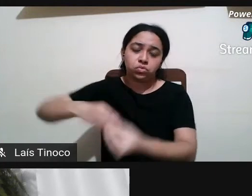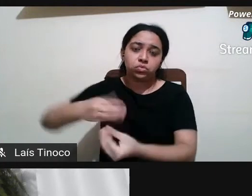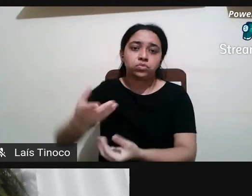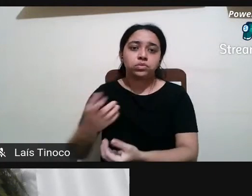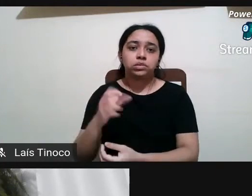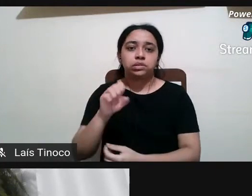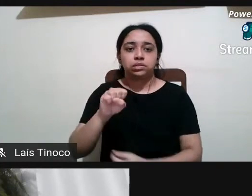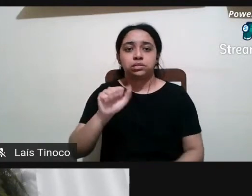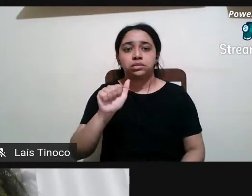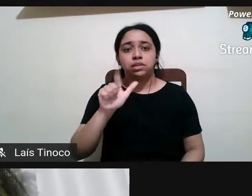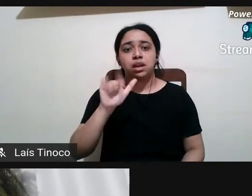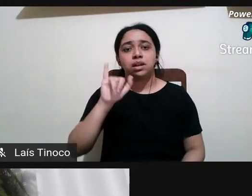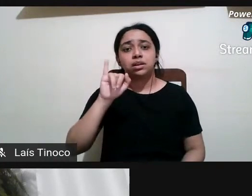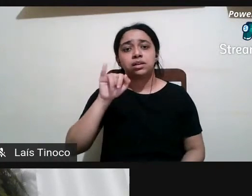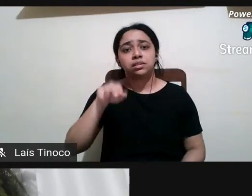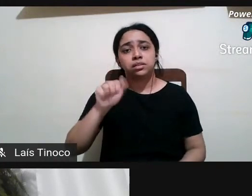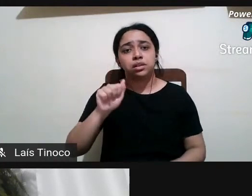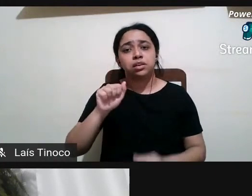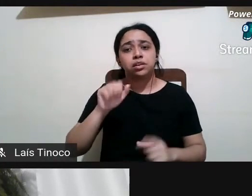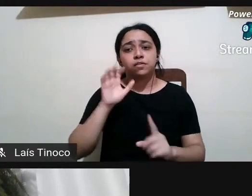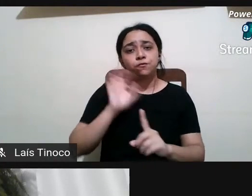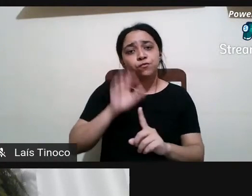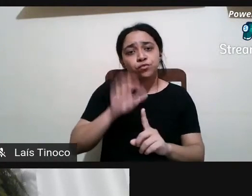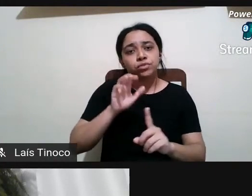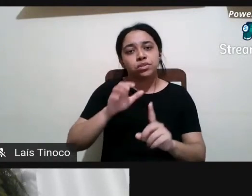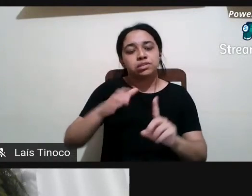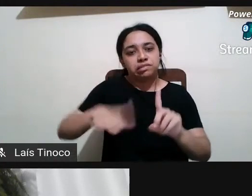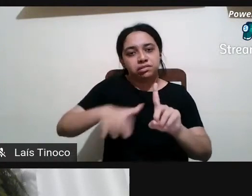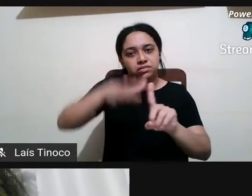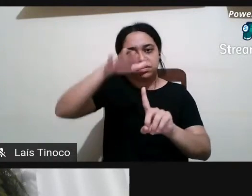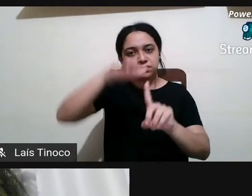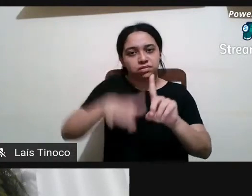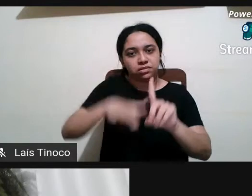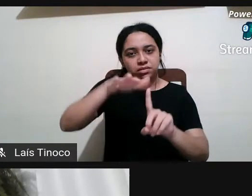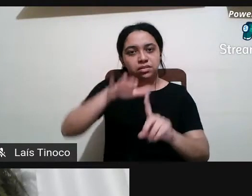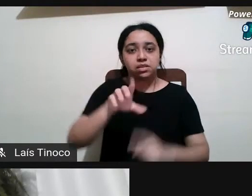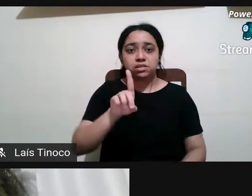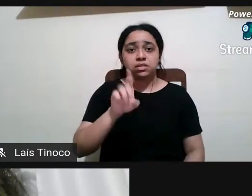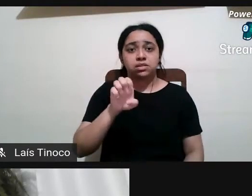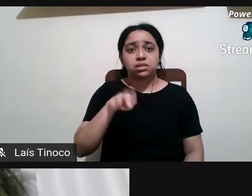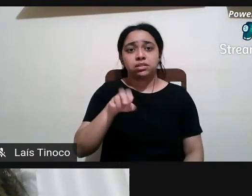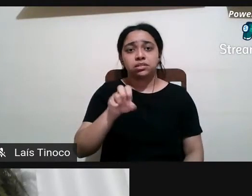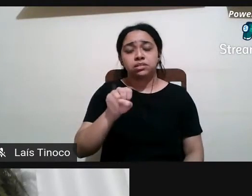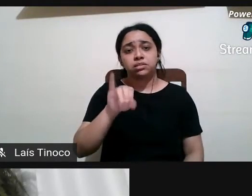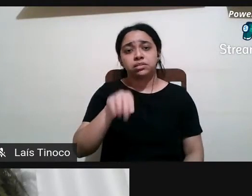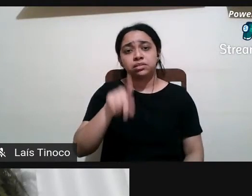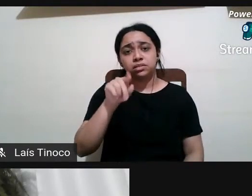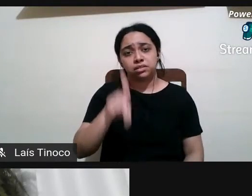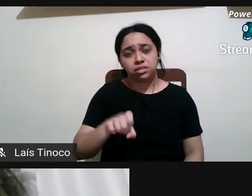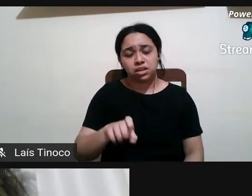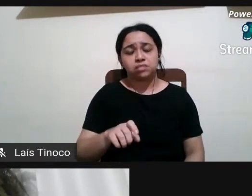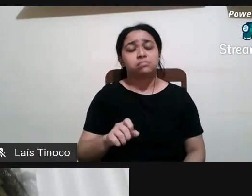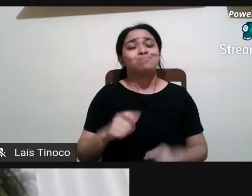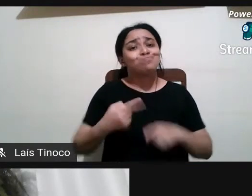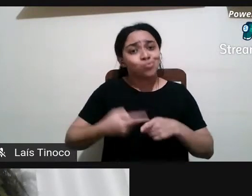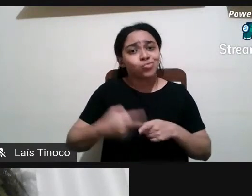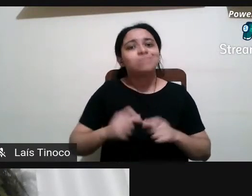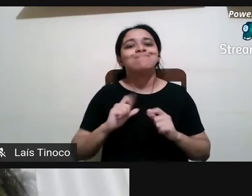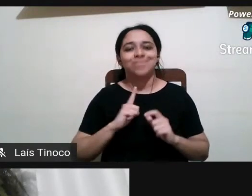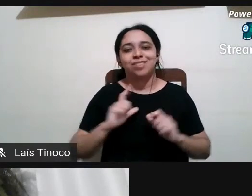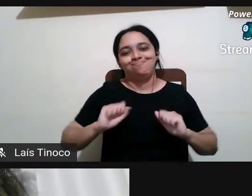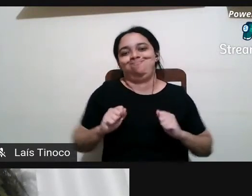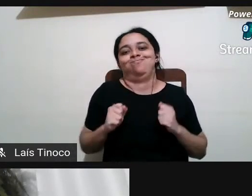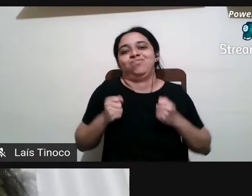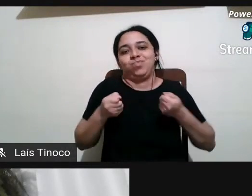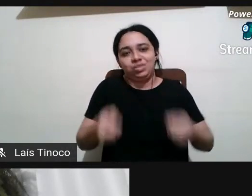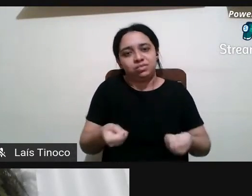de densidade. Então, assim, existem muitas revisões interessantes, porque realmente existe um esforço para padronizar para que